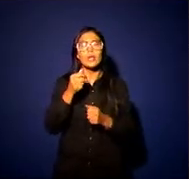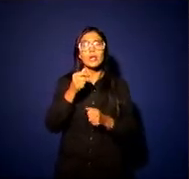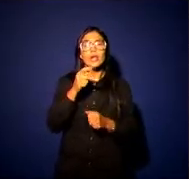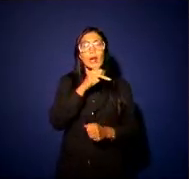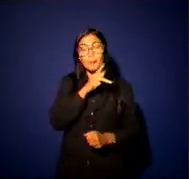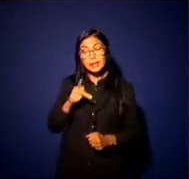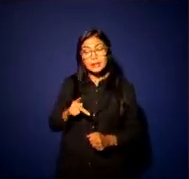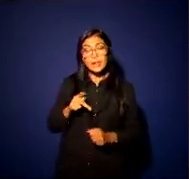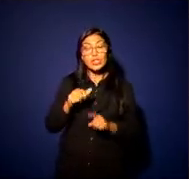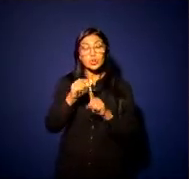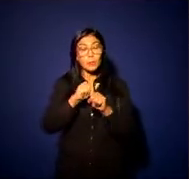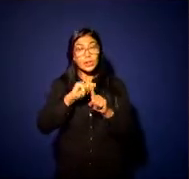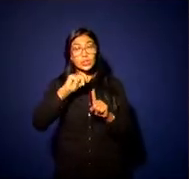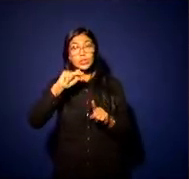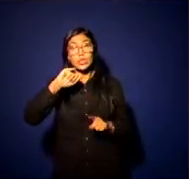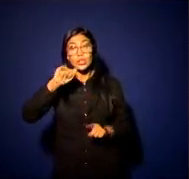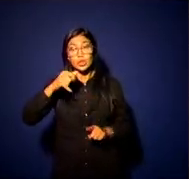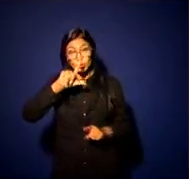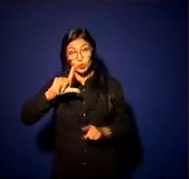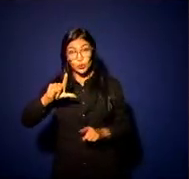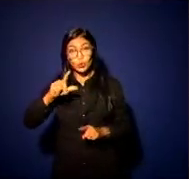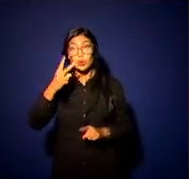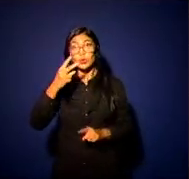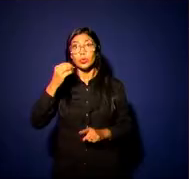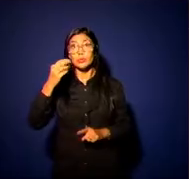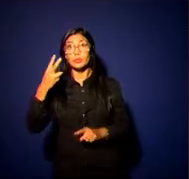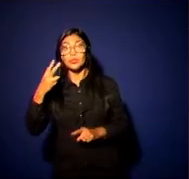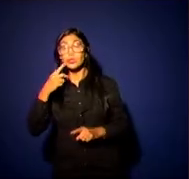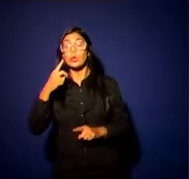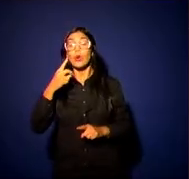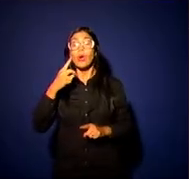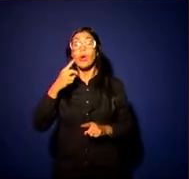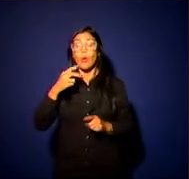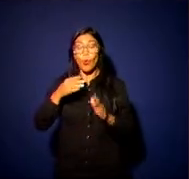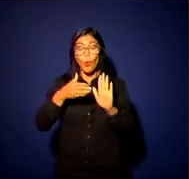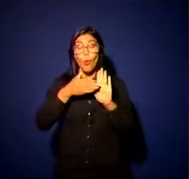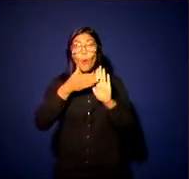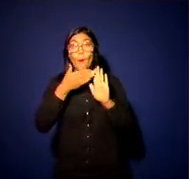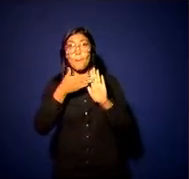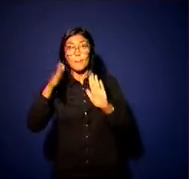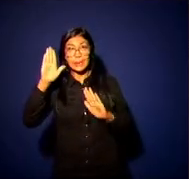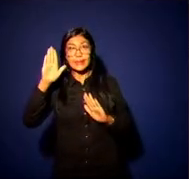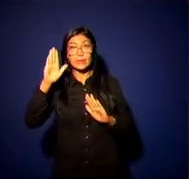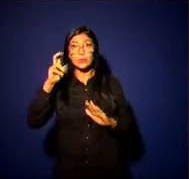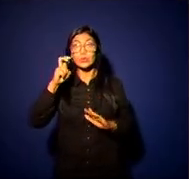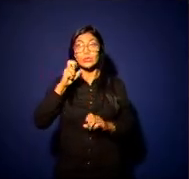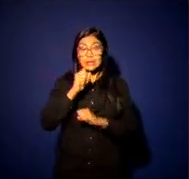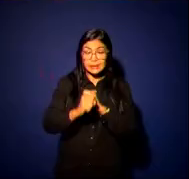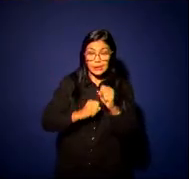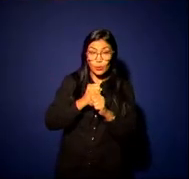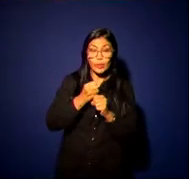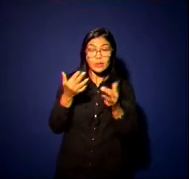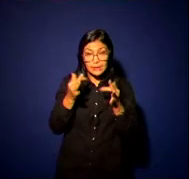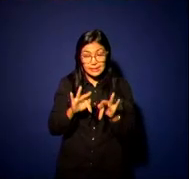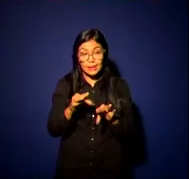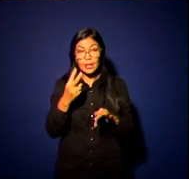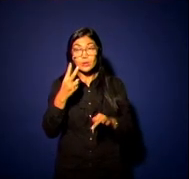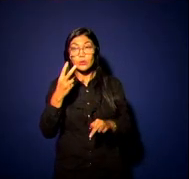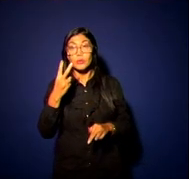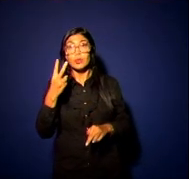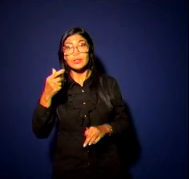cvm em Julho de 2022 para o mandato de cinco anos o meu mandato sem Serra em Julho de 2027